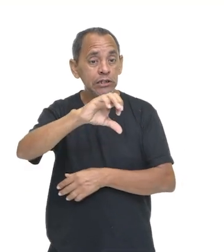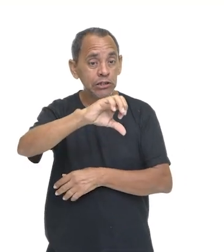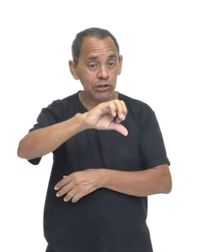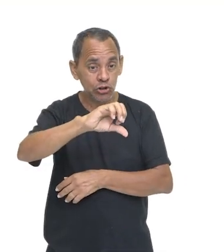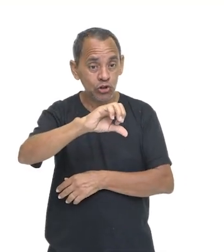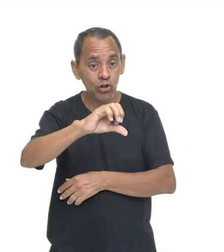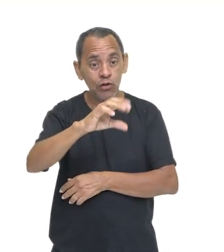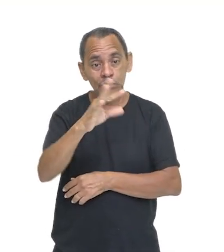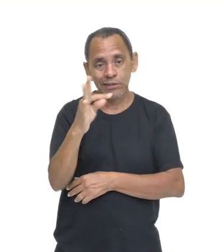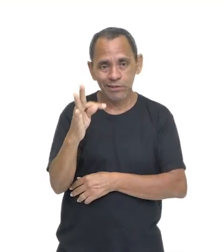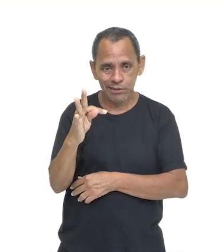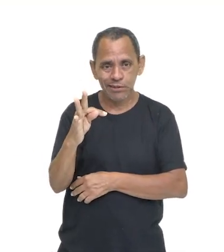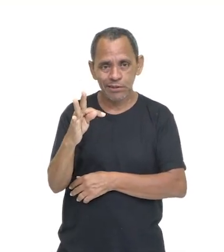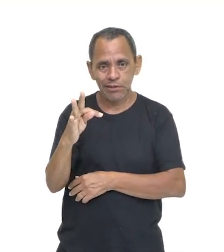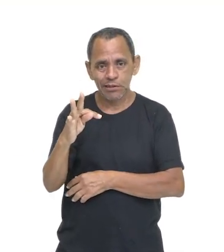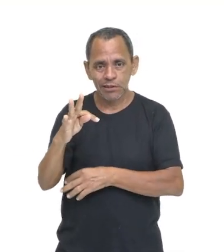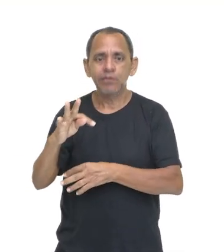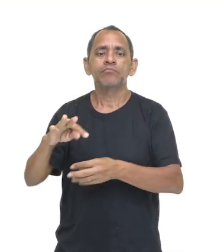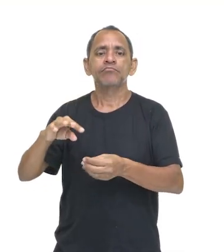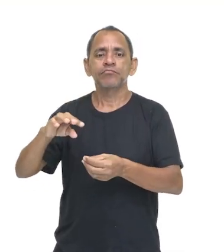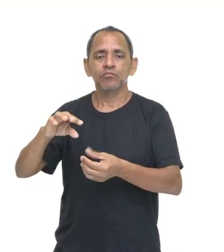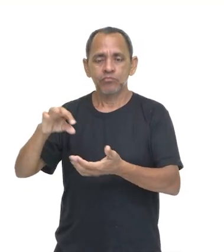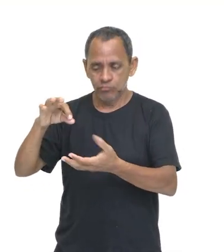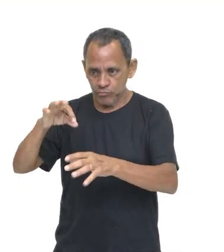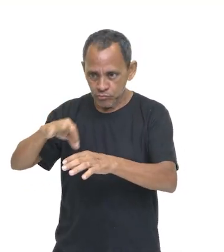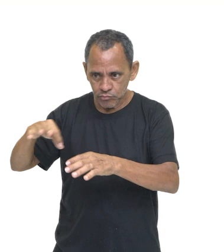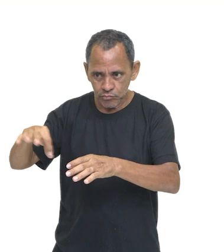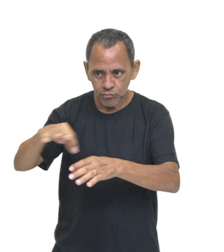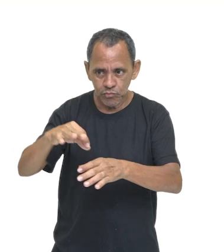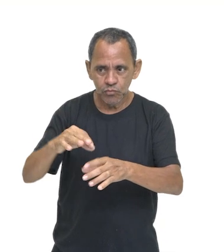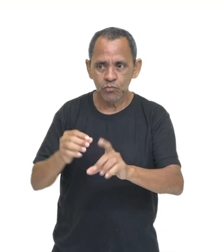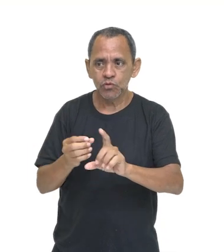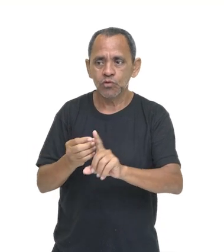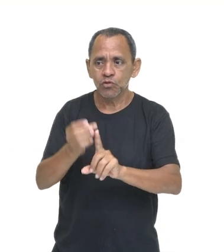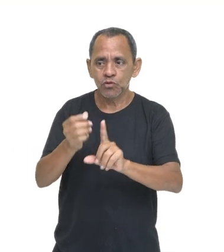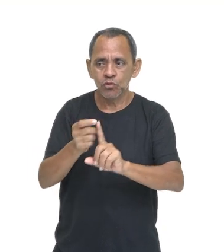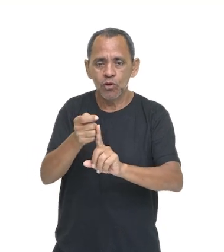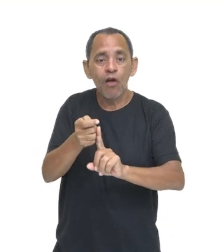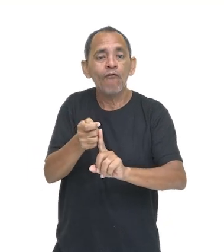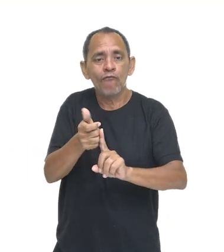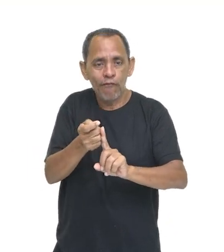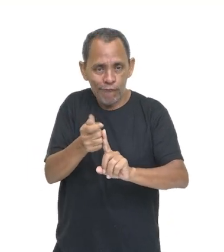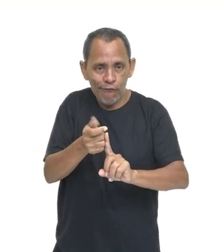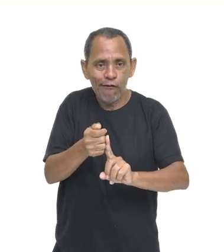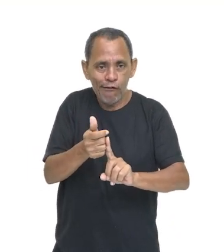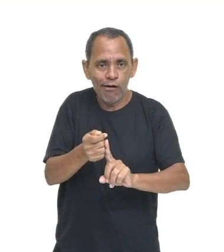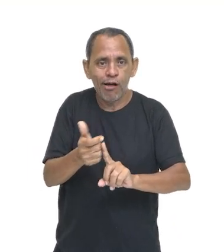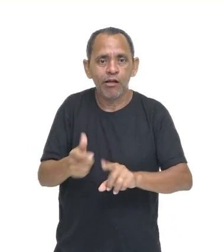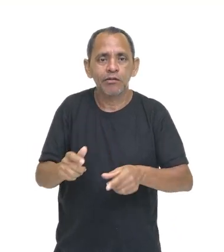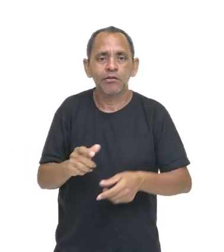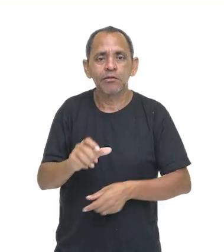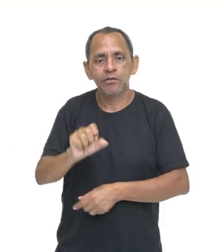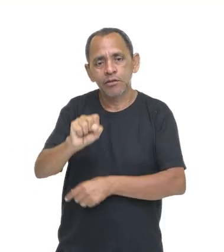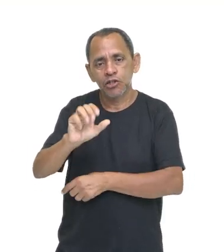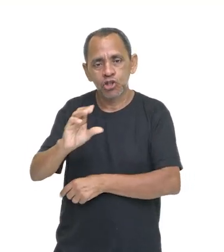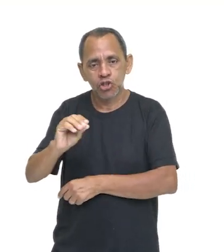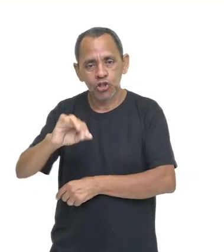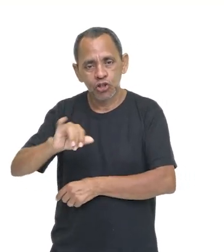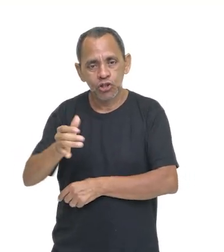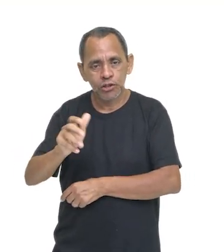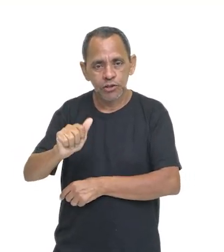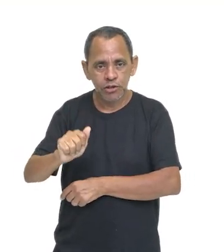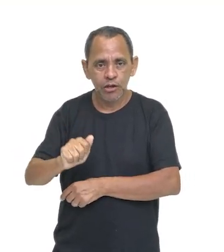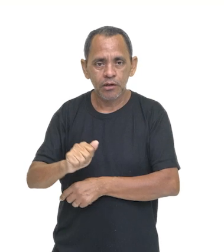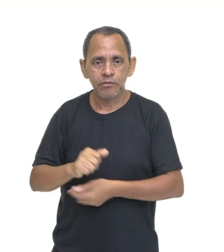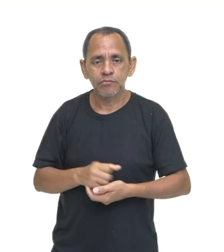soja. Olha só, 9 toneladas de soja. Quantas arrobas de soja o caminhão carrega? Olha, quer saber,